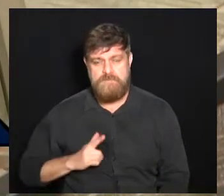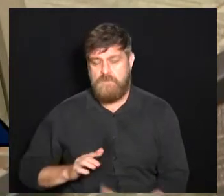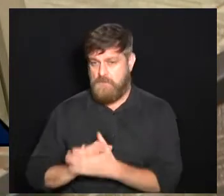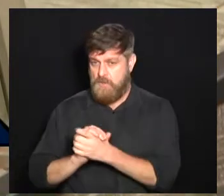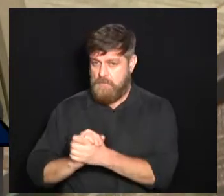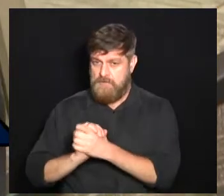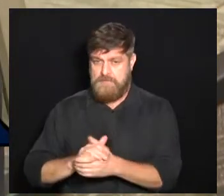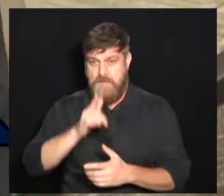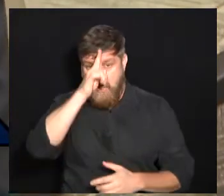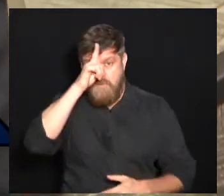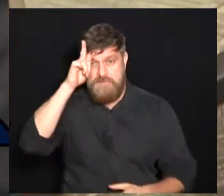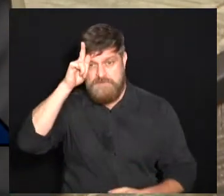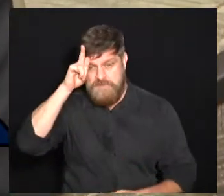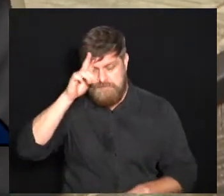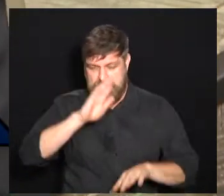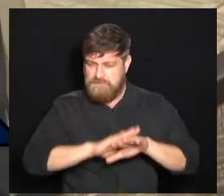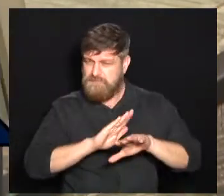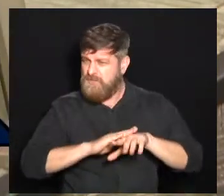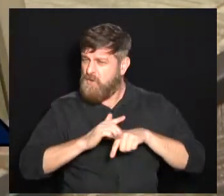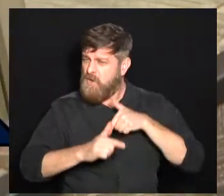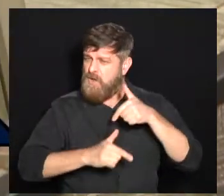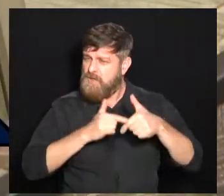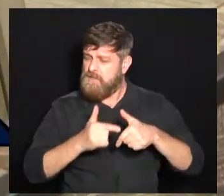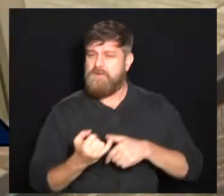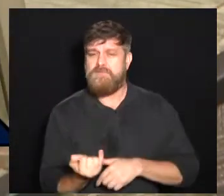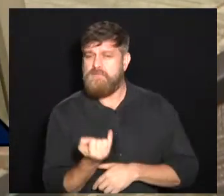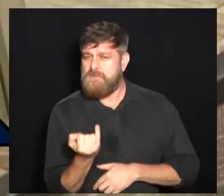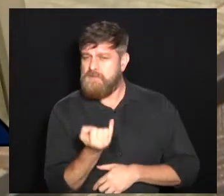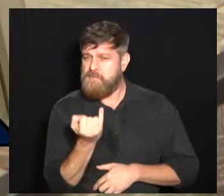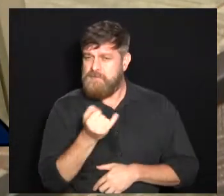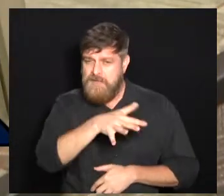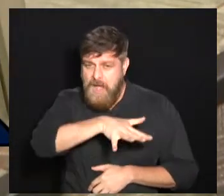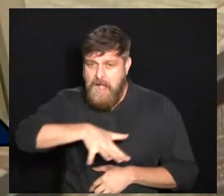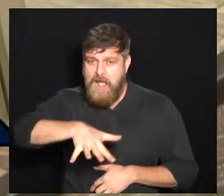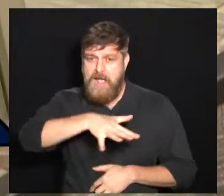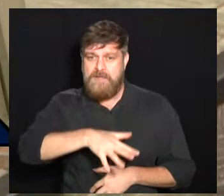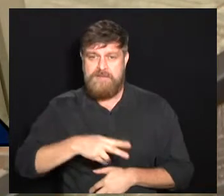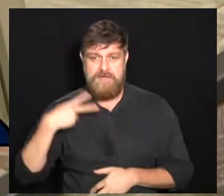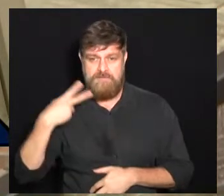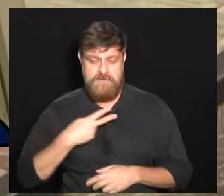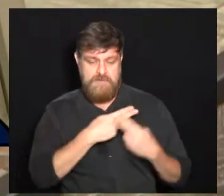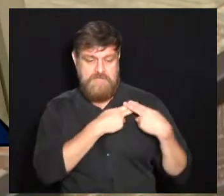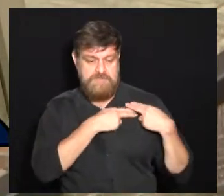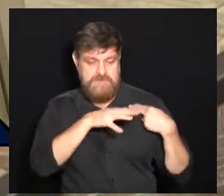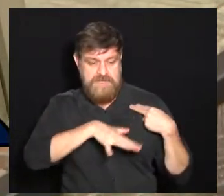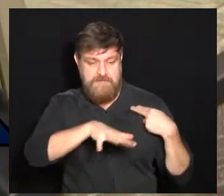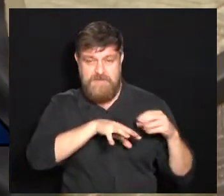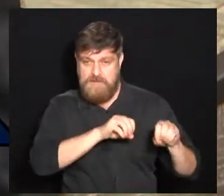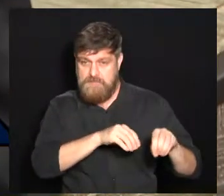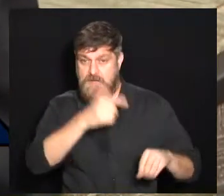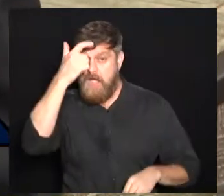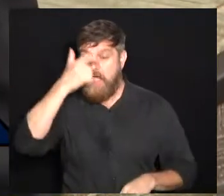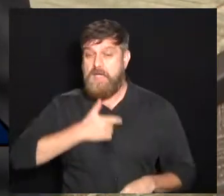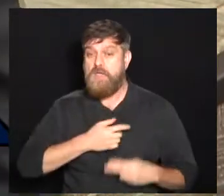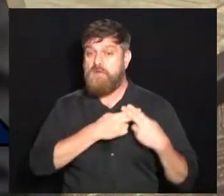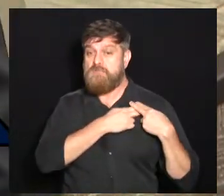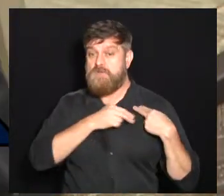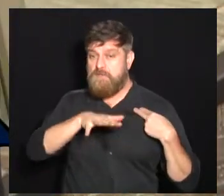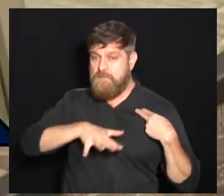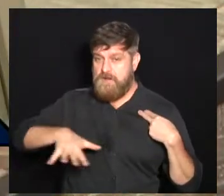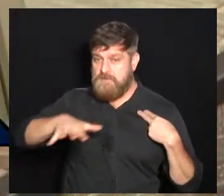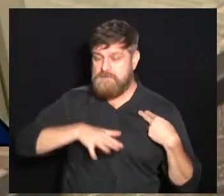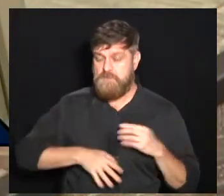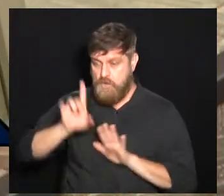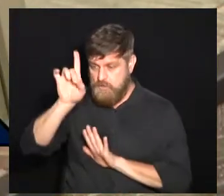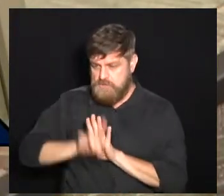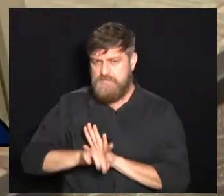parabenizar o Gustavo Peta, que tem feito um trabalho muito importante na Comissão da Educação, e eu também estou à frente dessa outra comissão, do